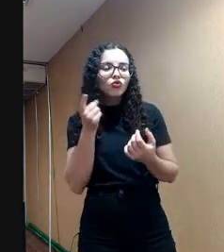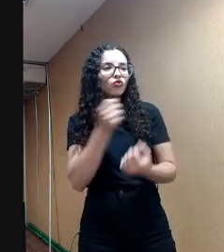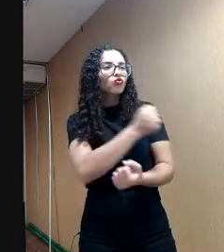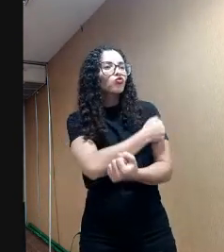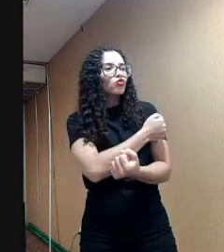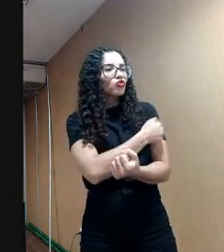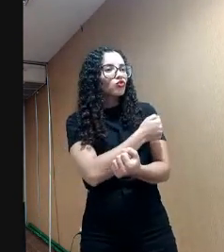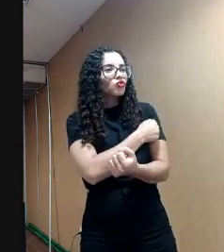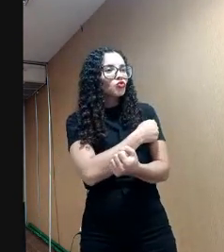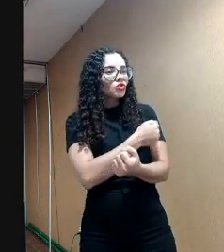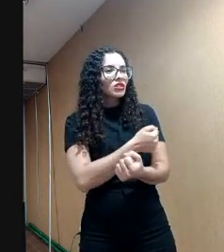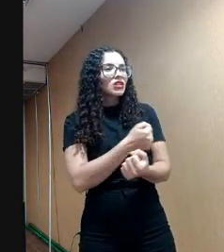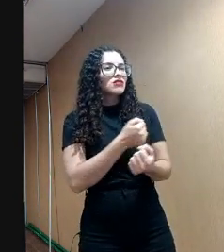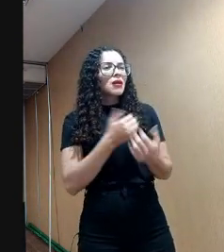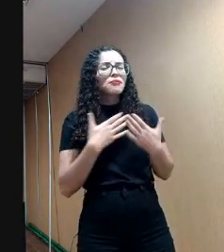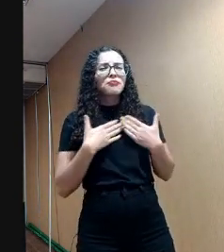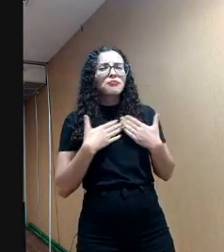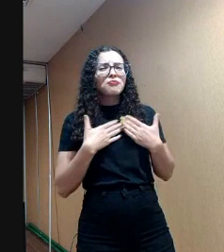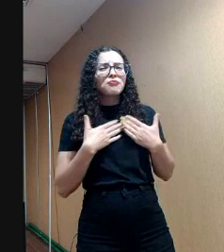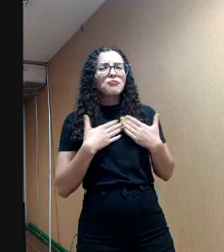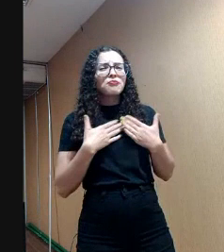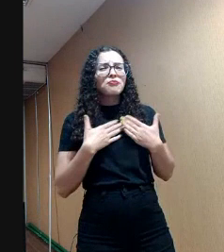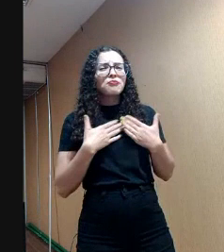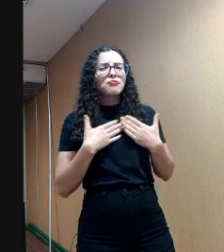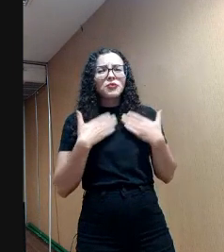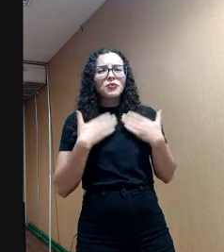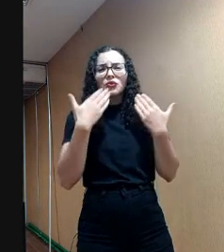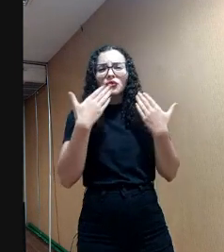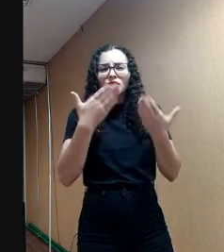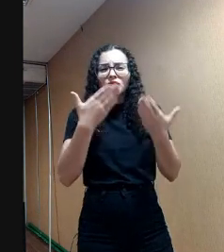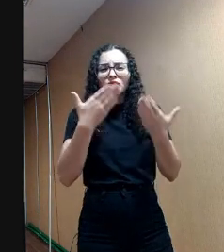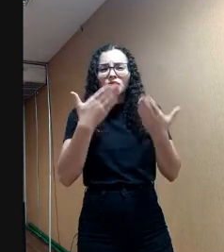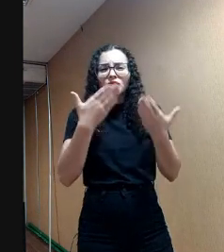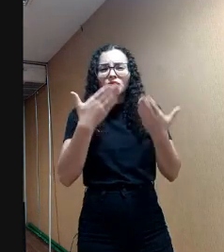aproveitem, né, aprofundem seus conhecimentos e